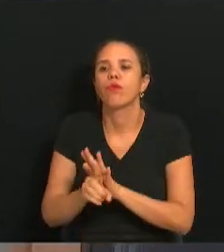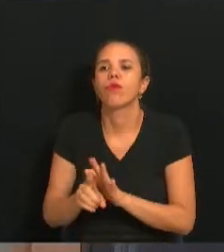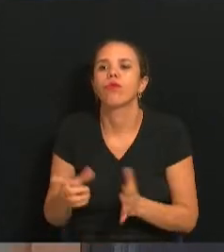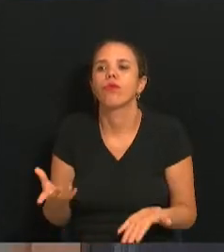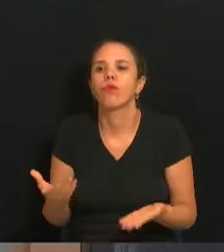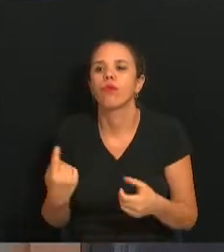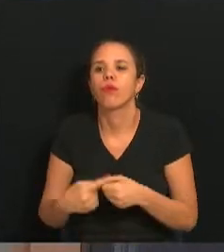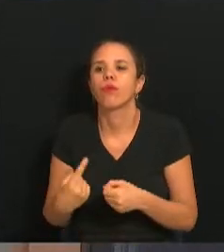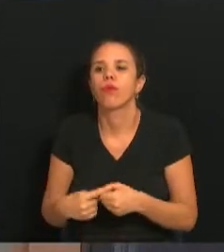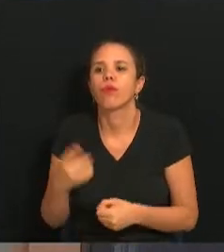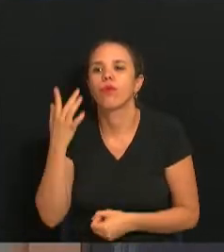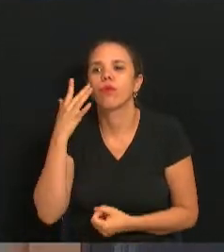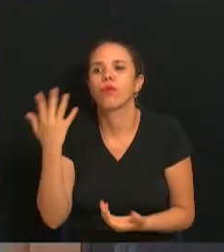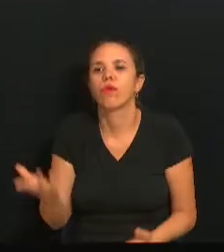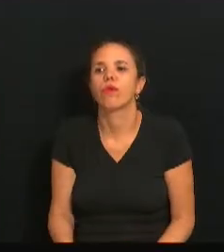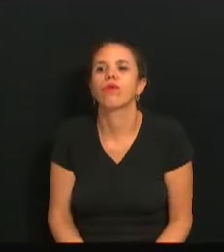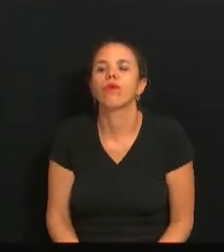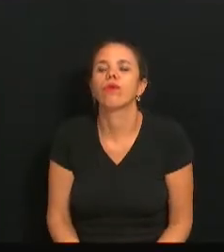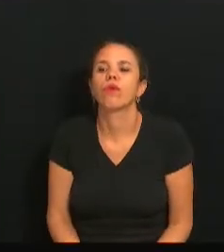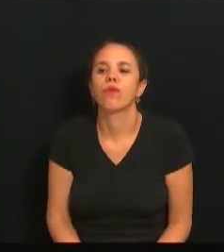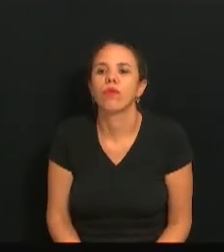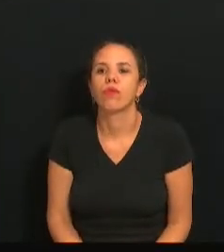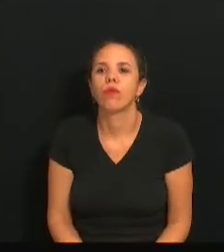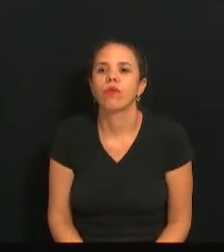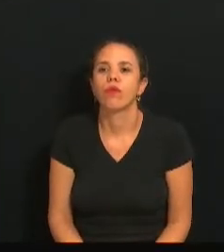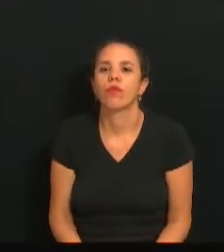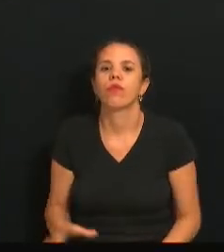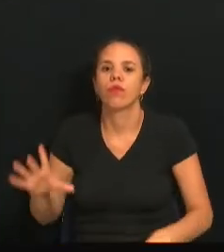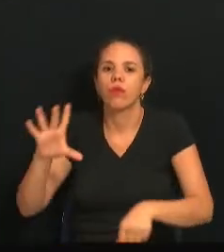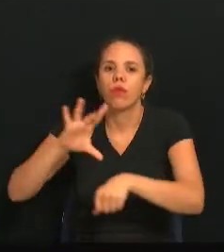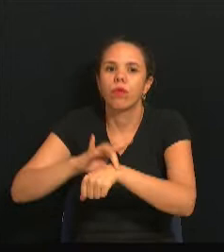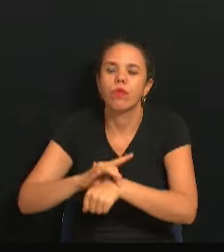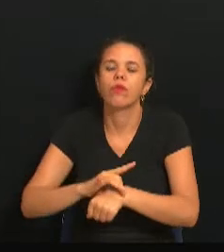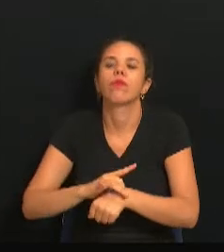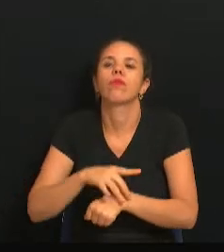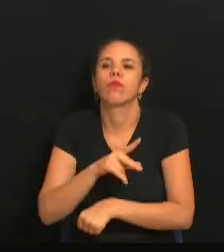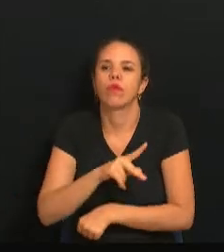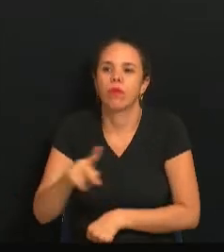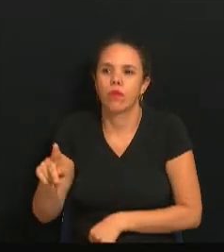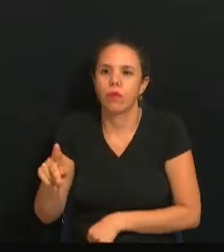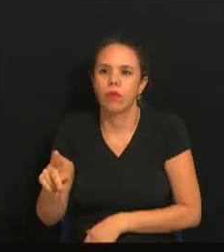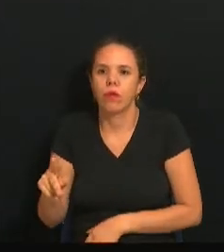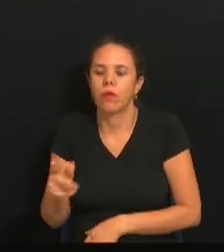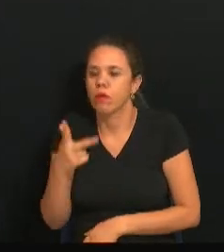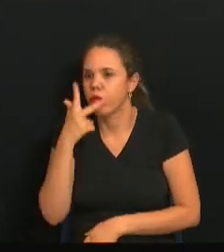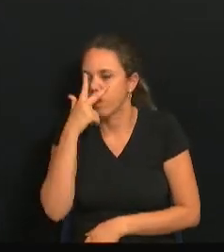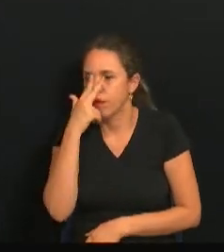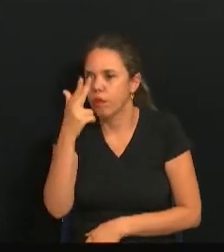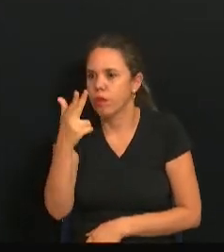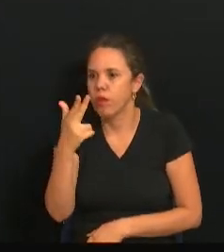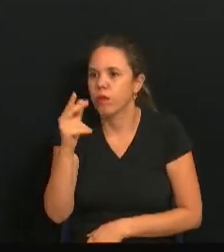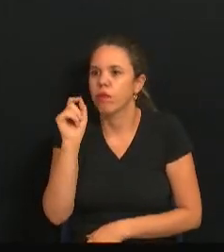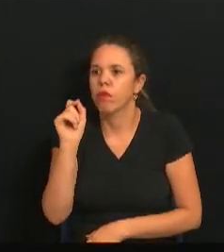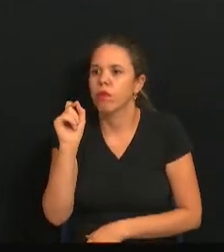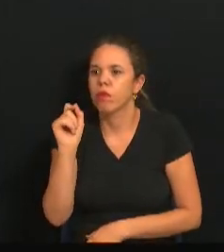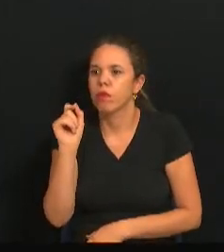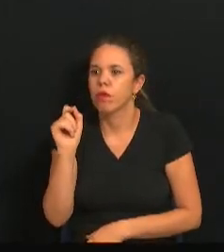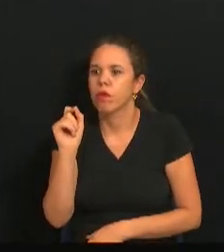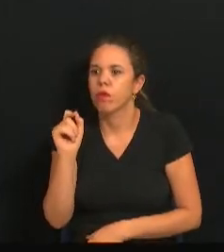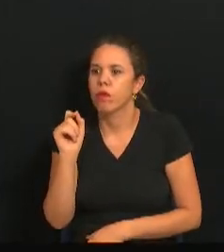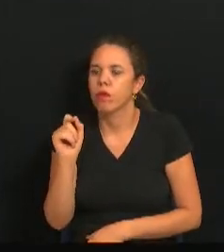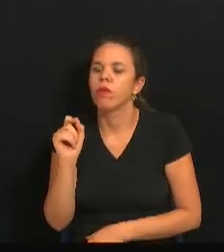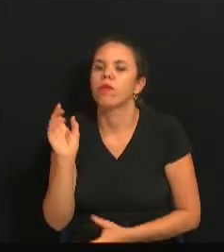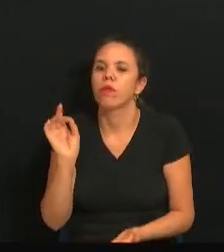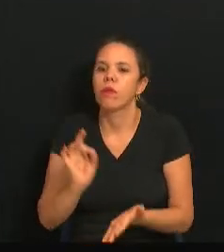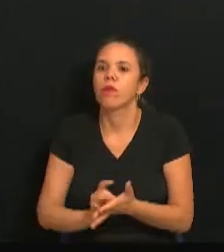município? A questão da segurança jurídica, senhor presidente, me parece que é